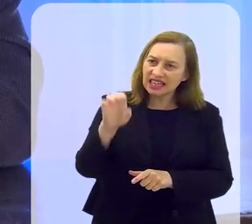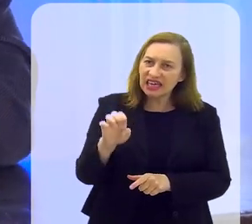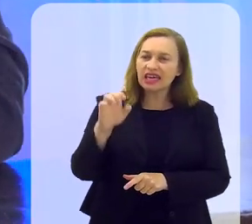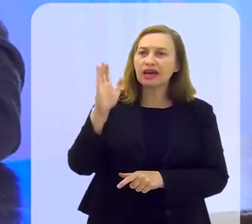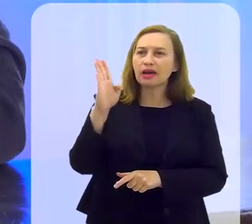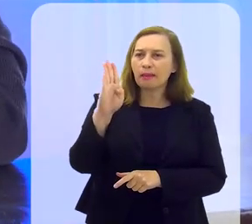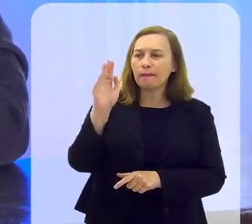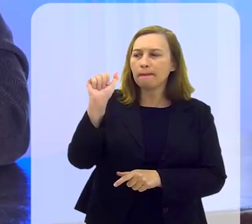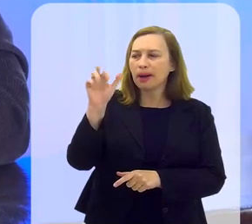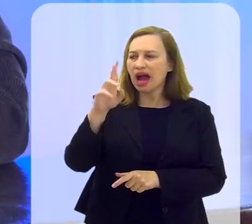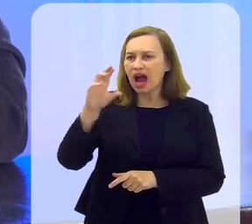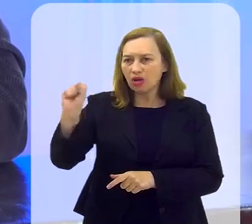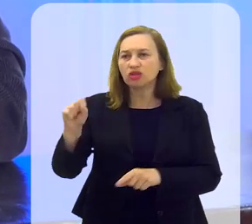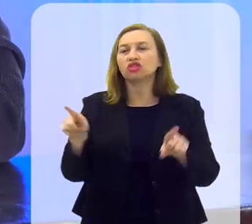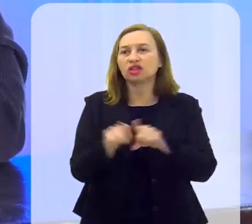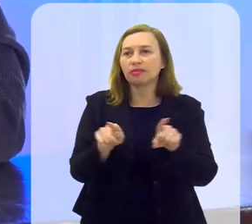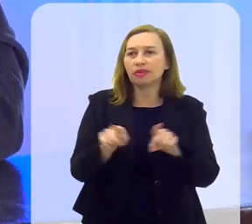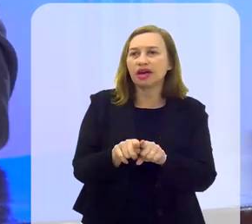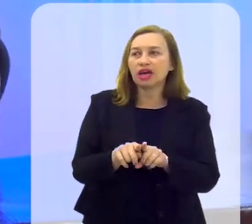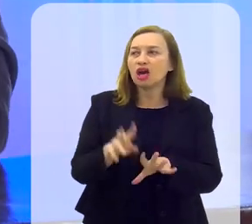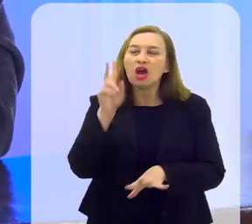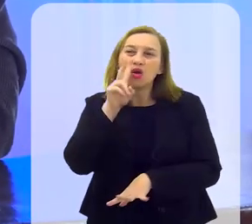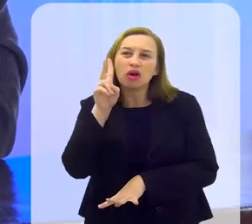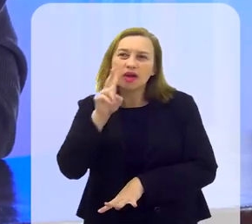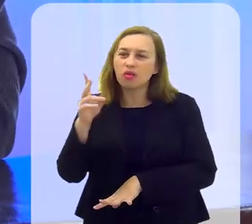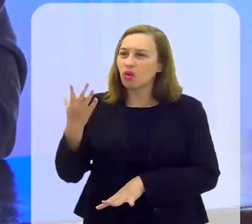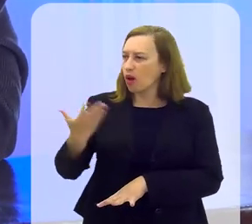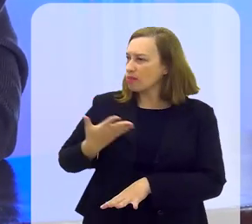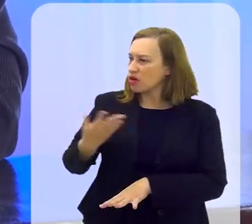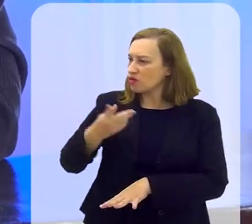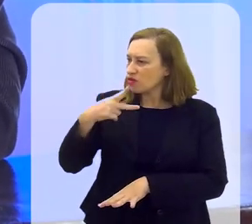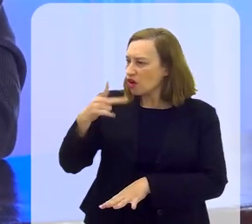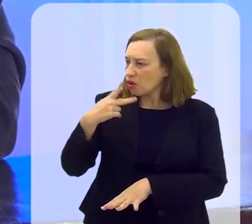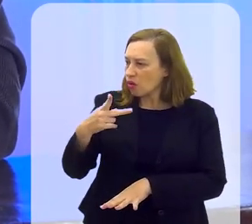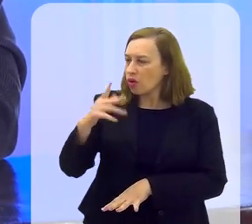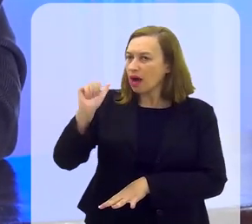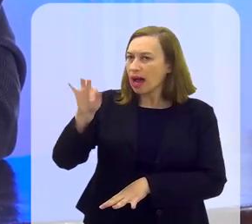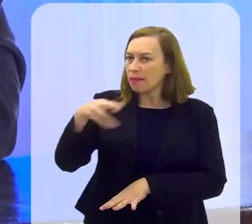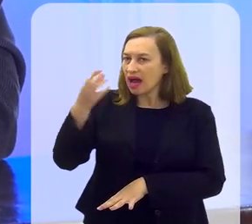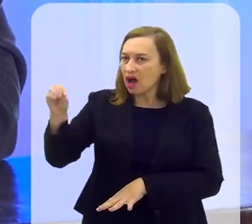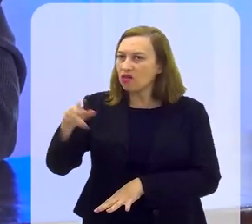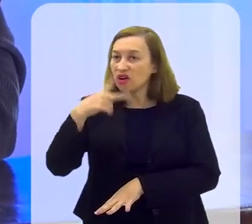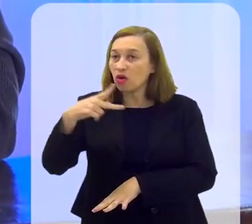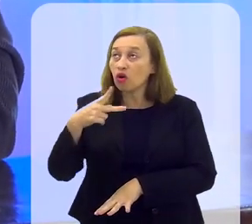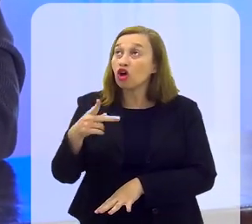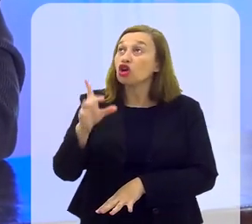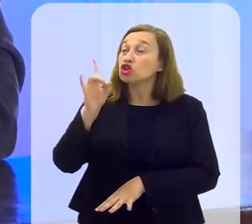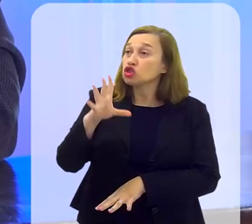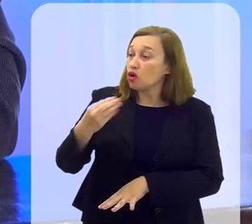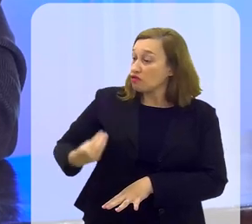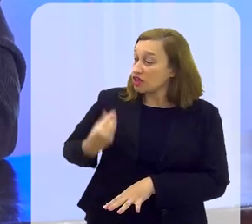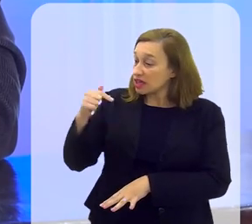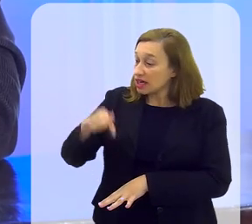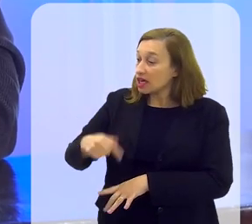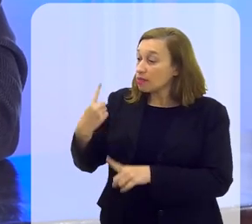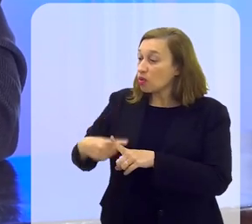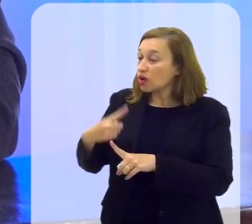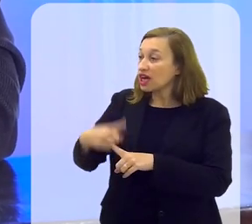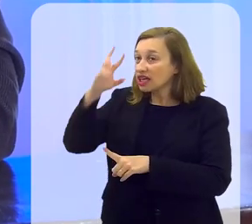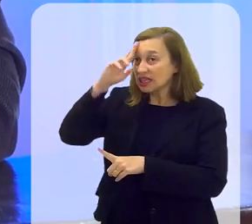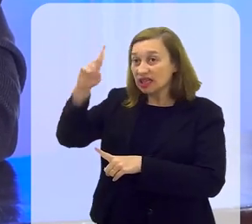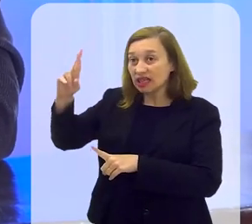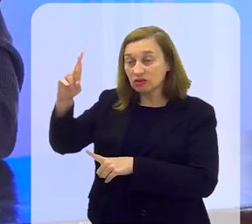uma palavra que o João que Nore falou o homem que falou eu só estou aqui porque Deus me limpou de dentro para fora